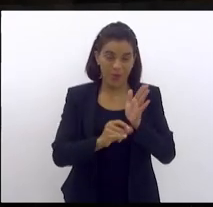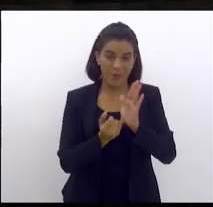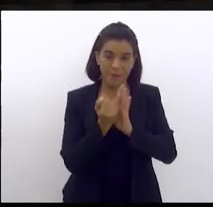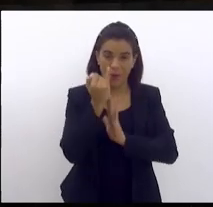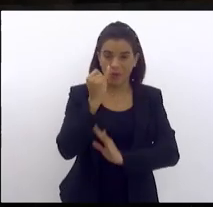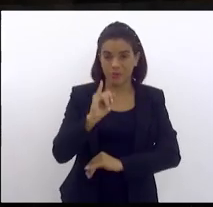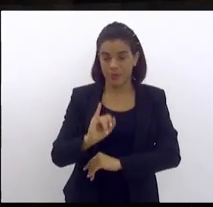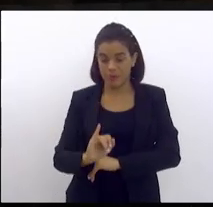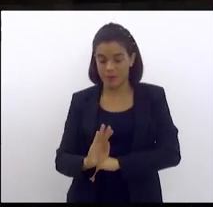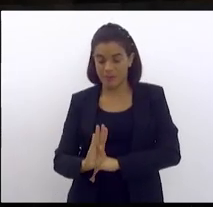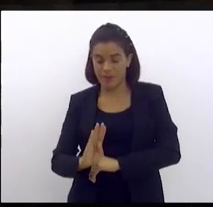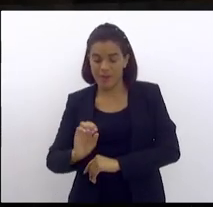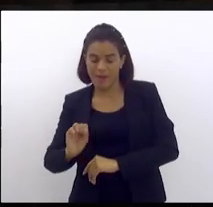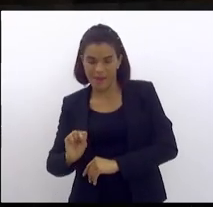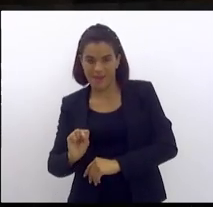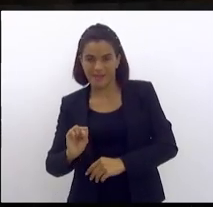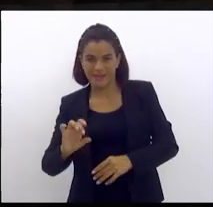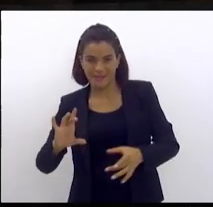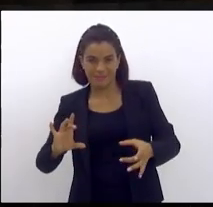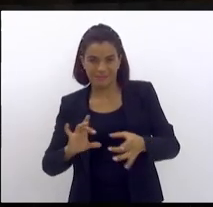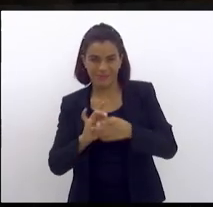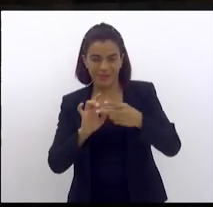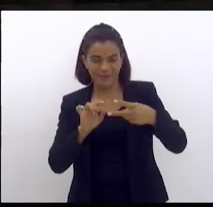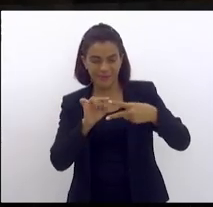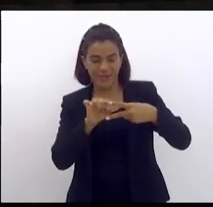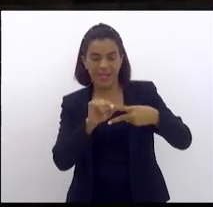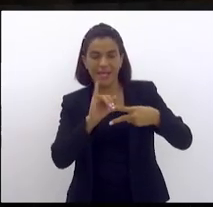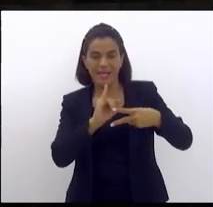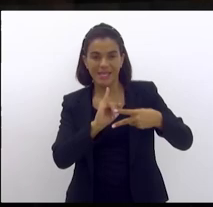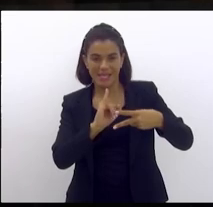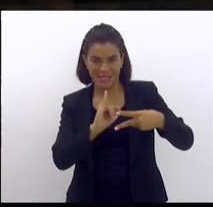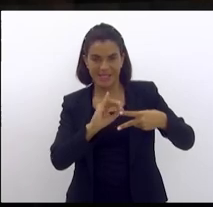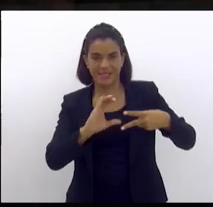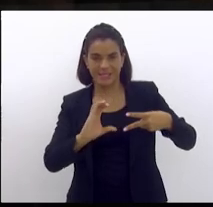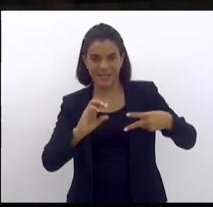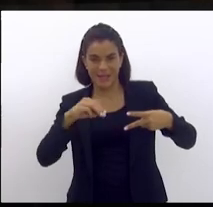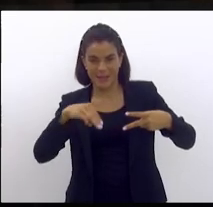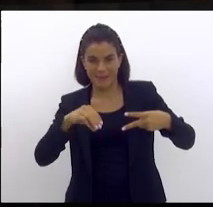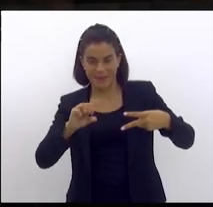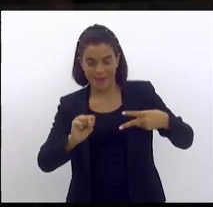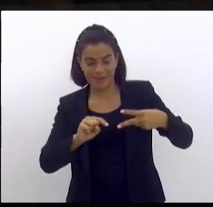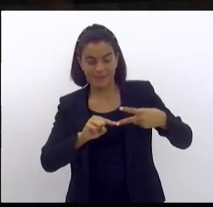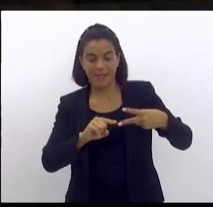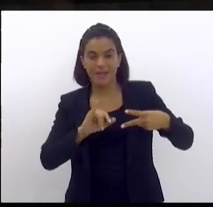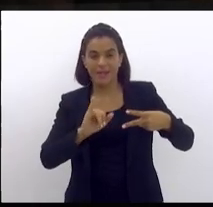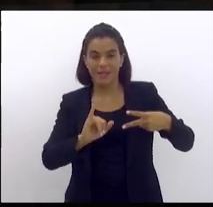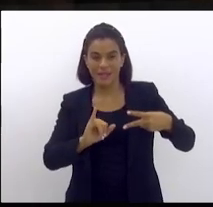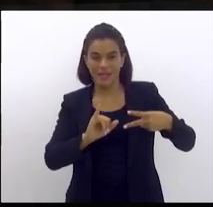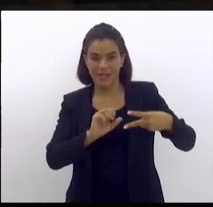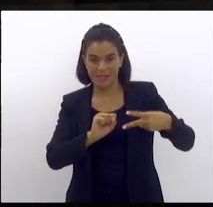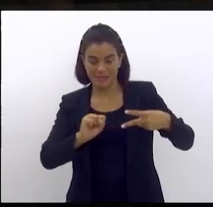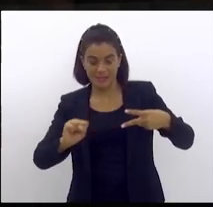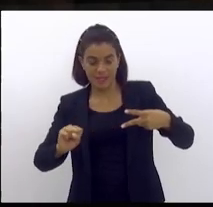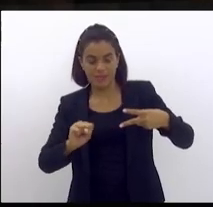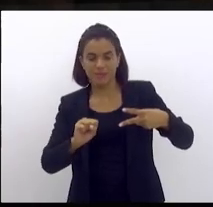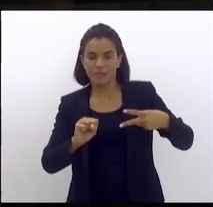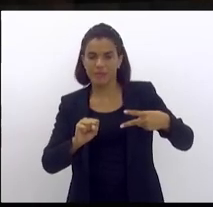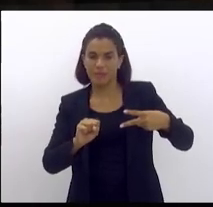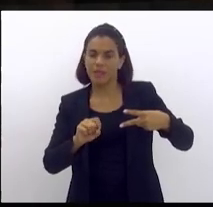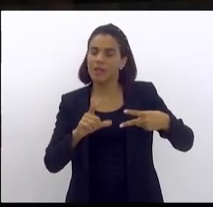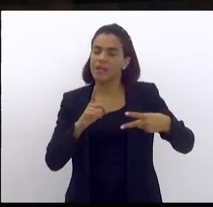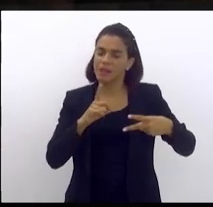ser a fusão do ICMS com ISS tem outros impostos estaduais que